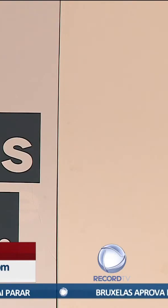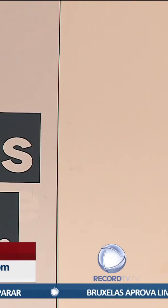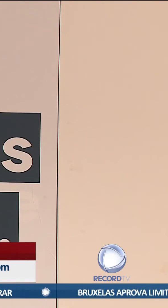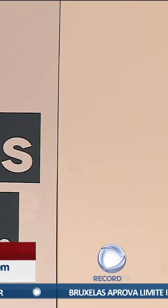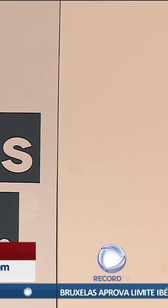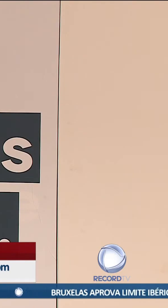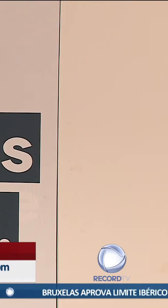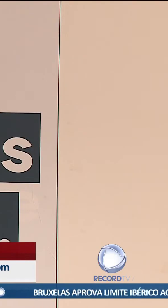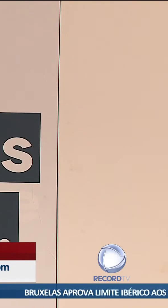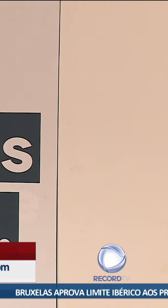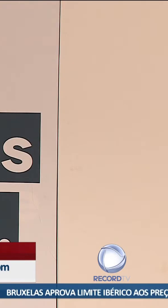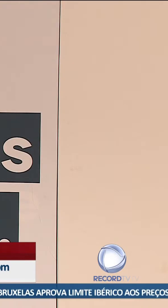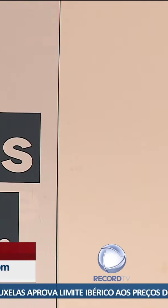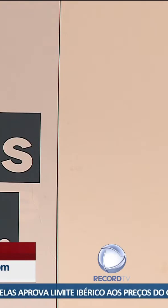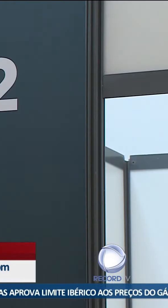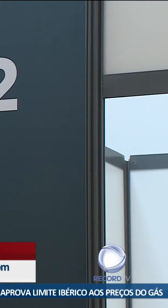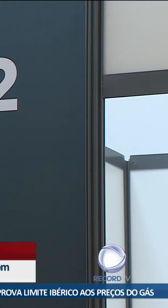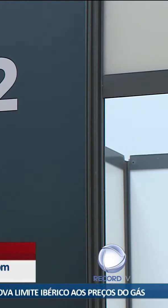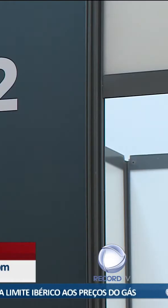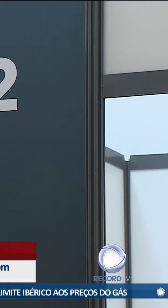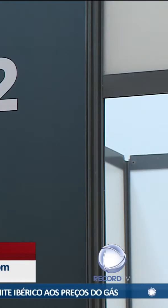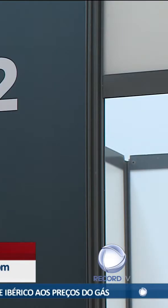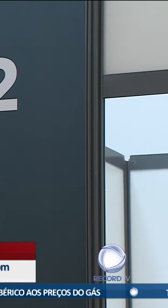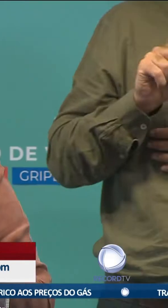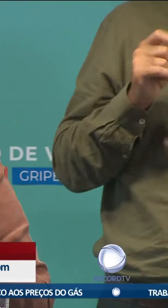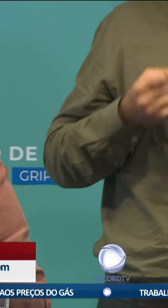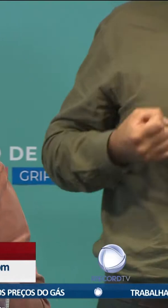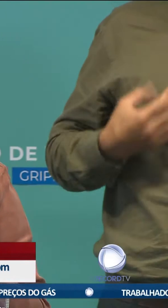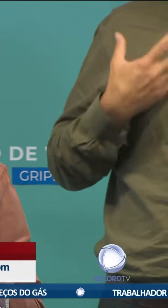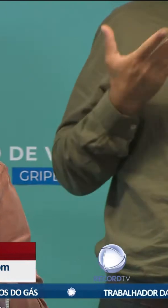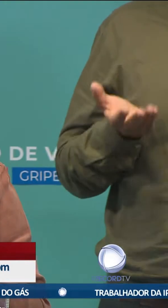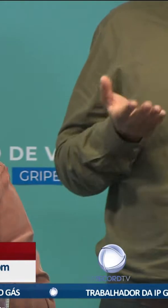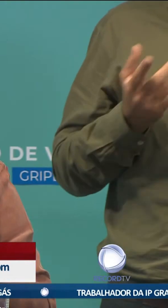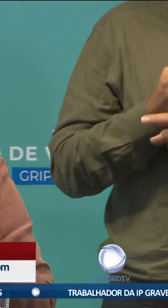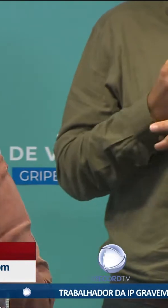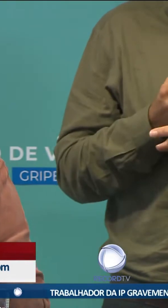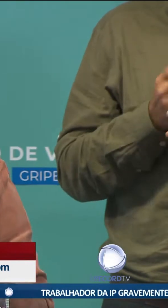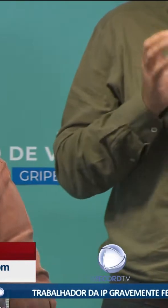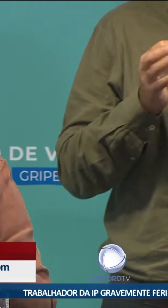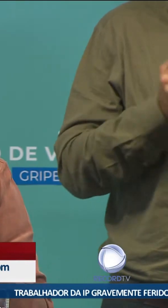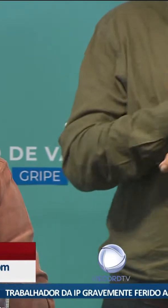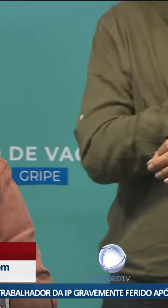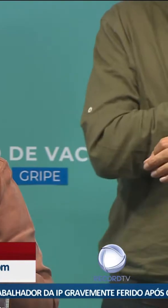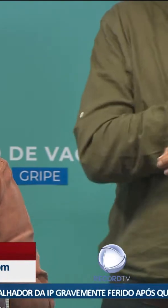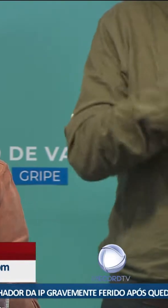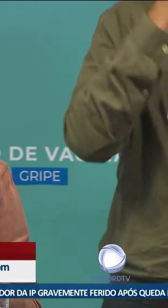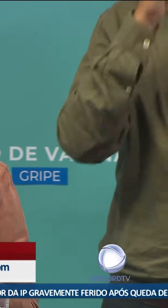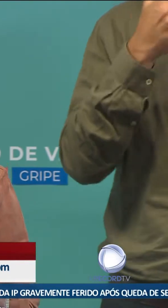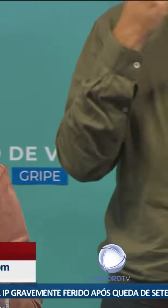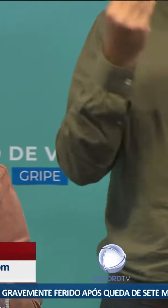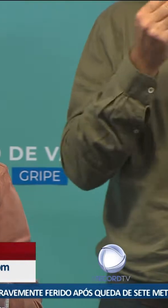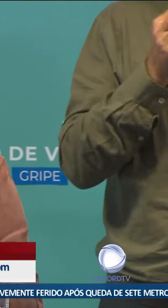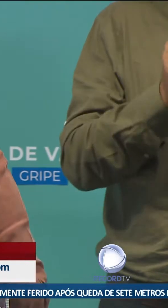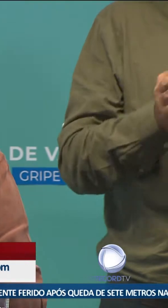Freitas afirma que a vacinação das faixas etárias mais jovens não é solução que não adianta vacinar populações